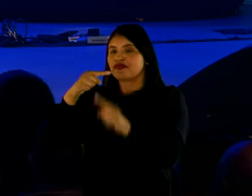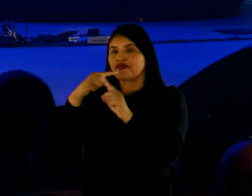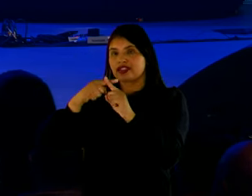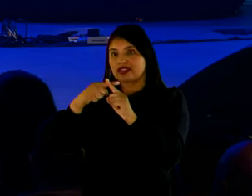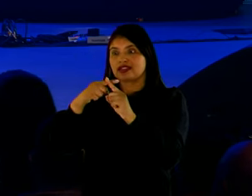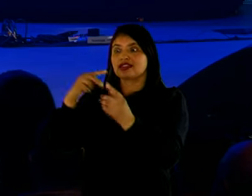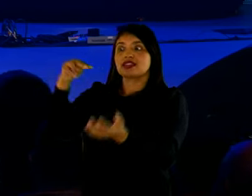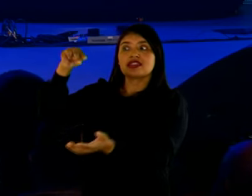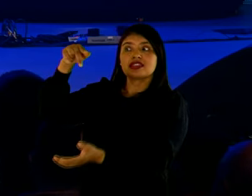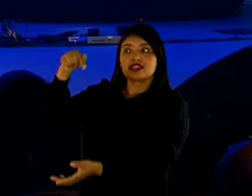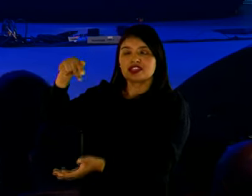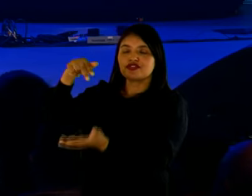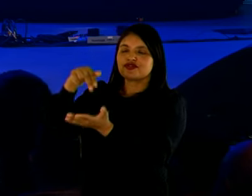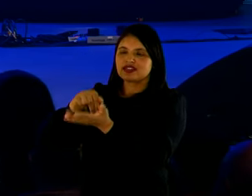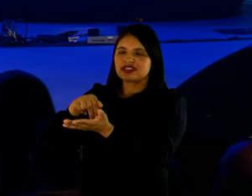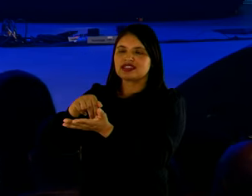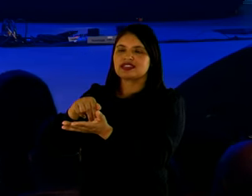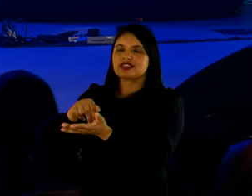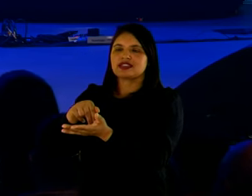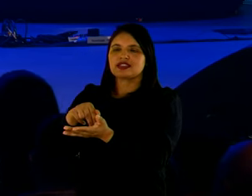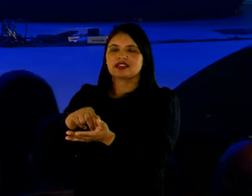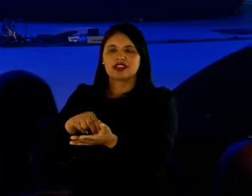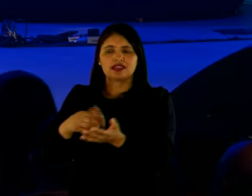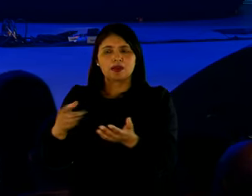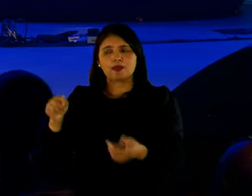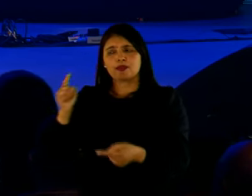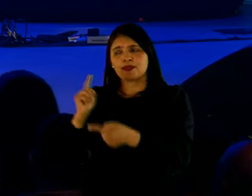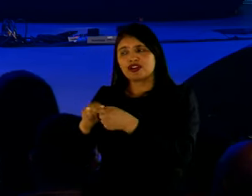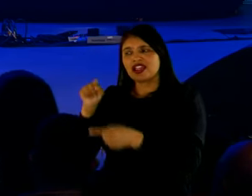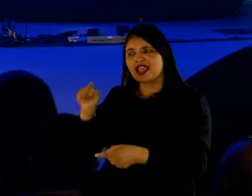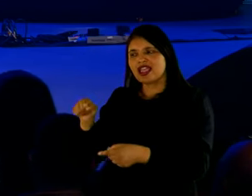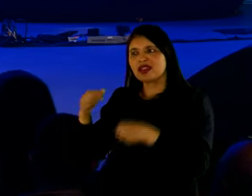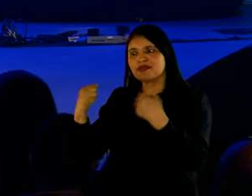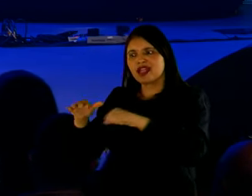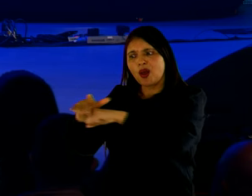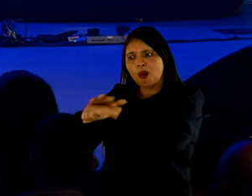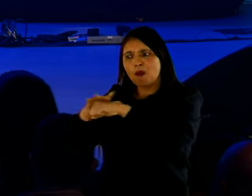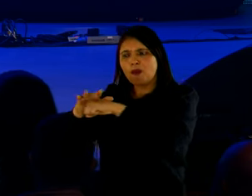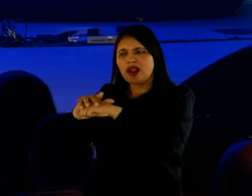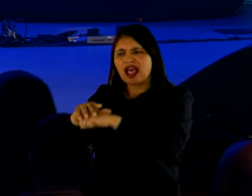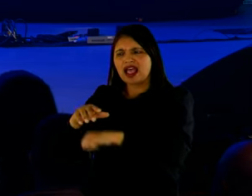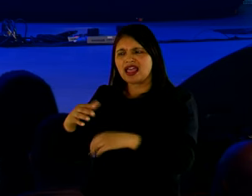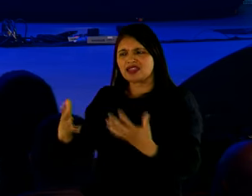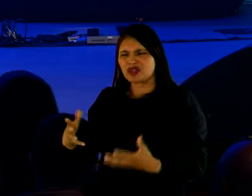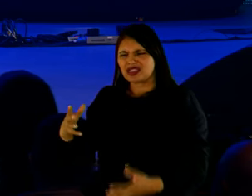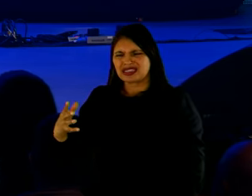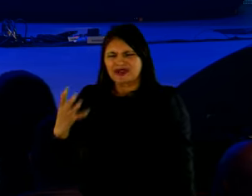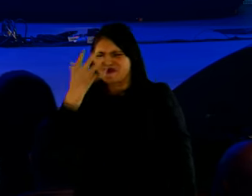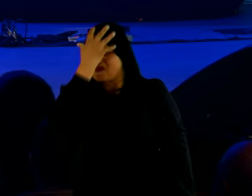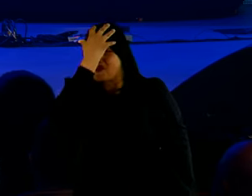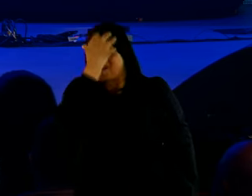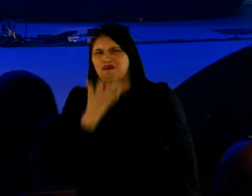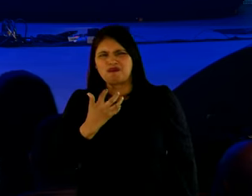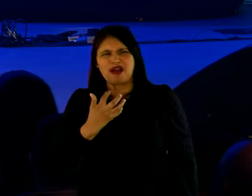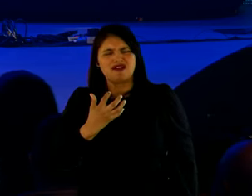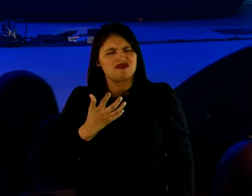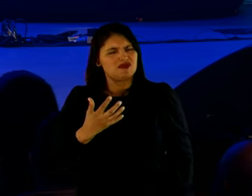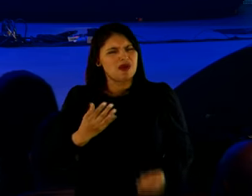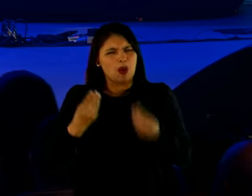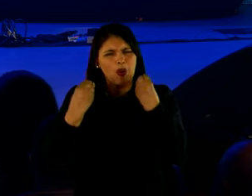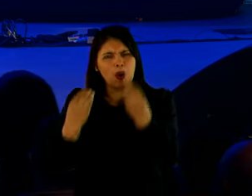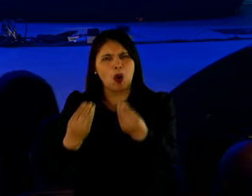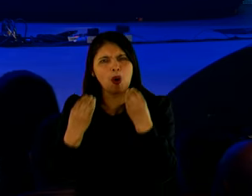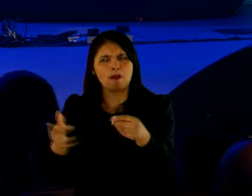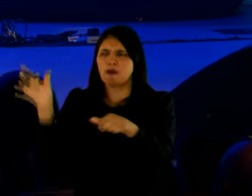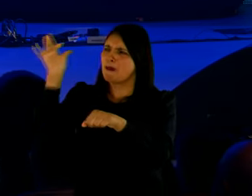não? precisava de cura, mas ele ficou furioso e ele dizia assim: "Isso é